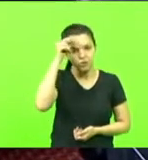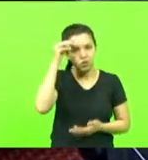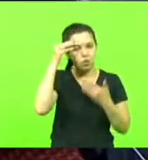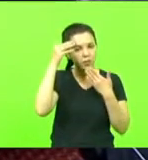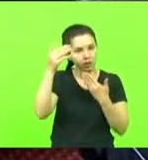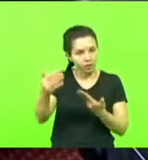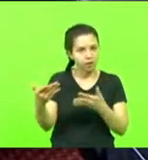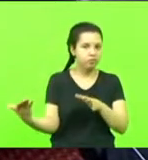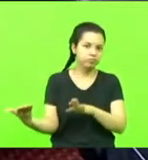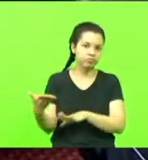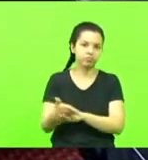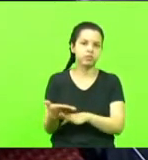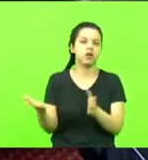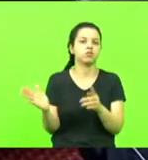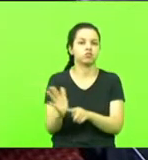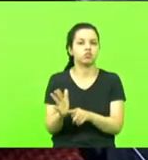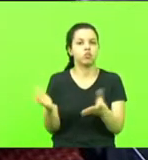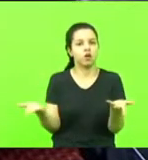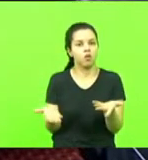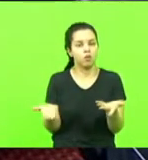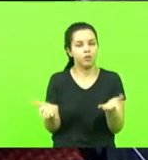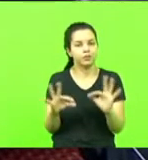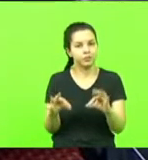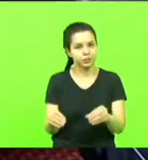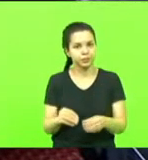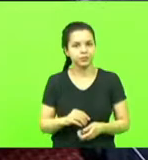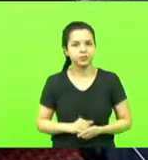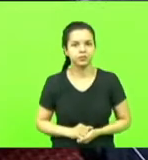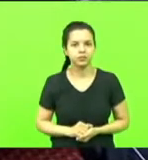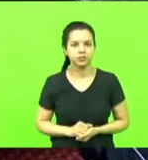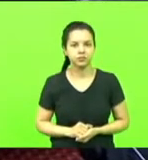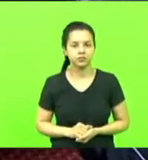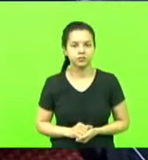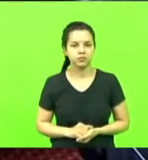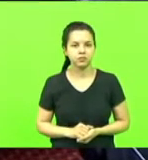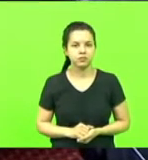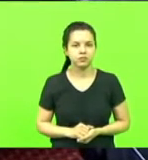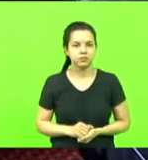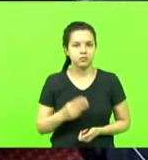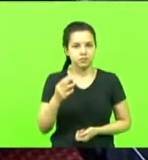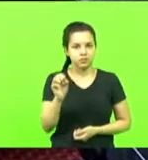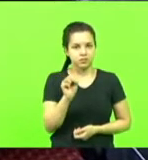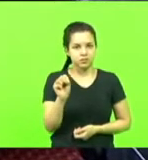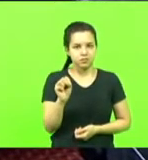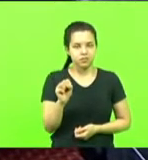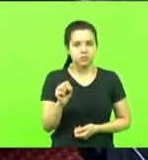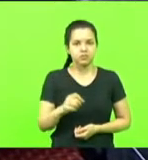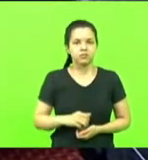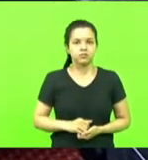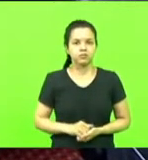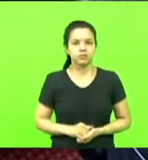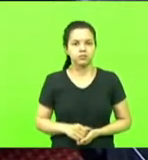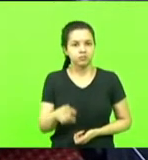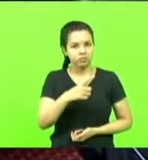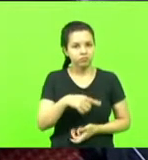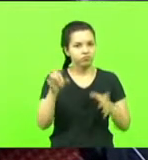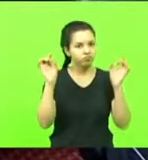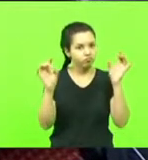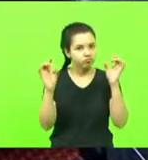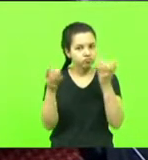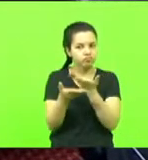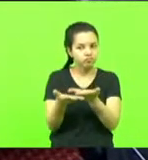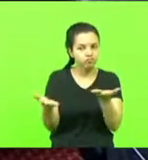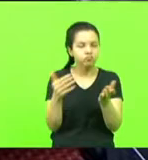proporcionando nesse momento a todas... Mais 30 segundos, deputado. Estar proporcionando a todas essas